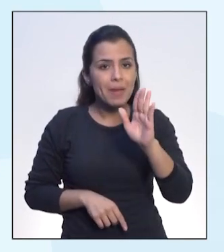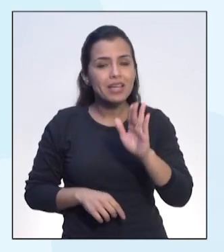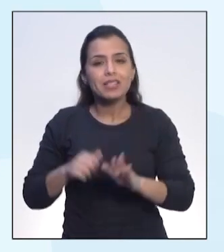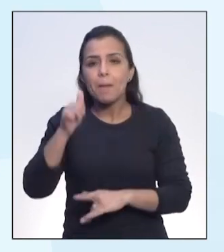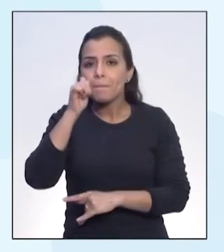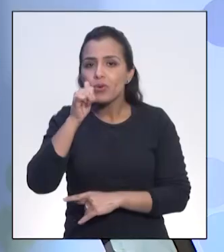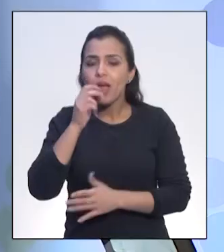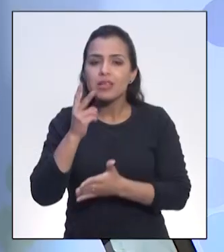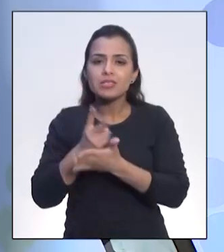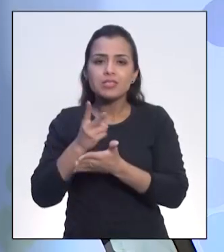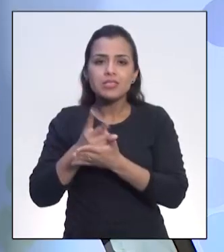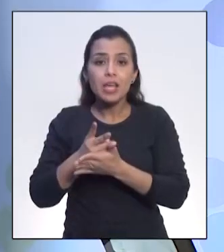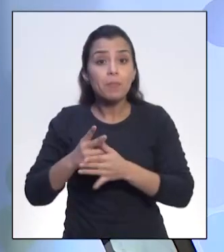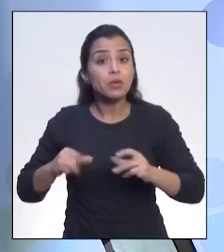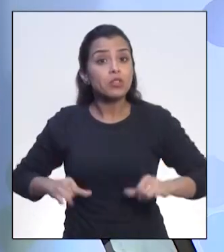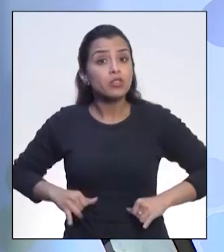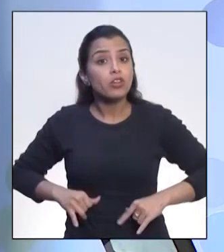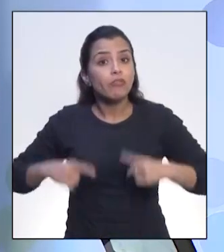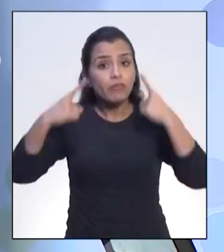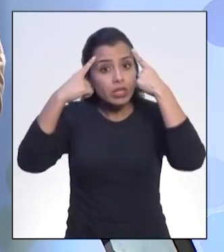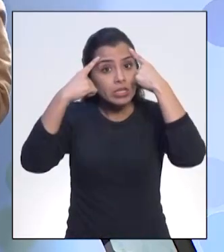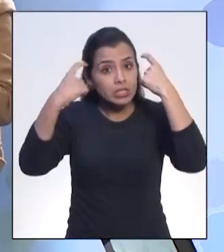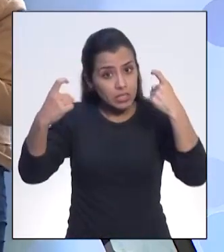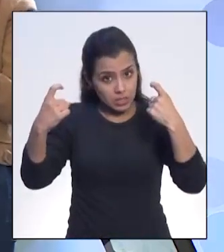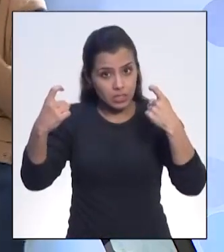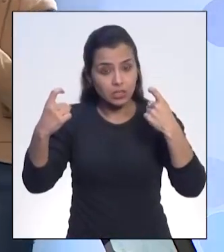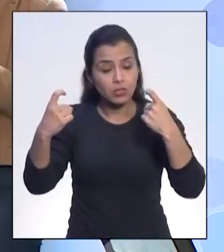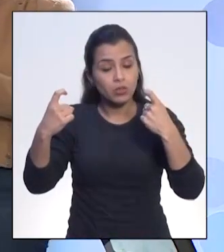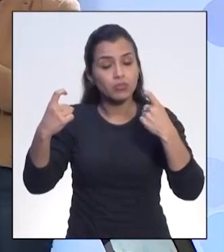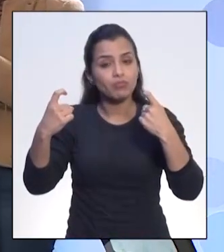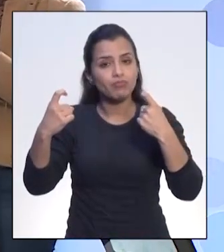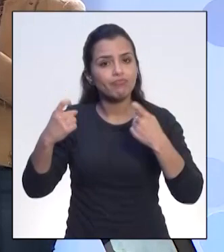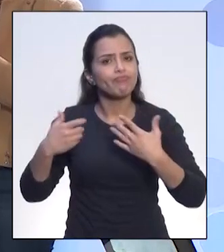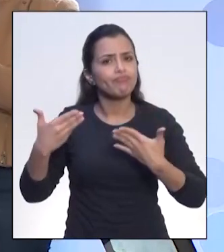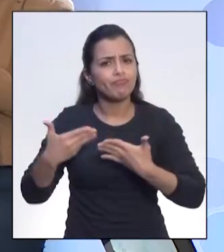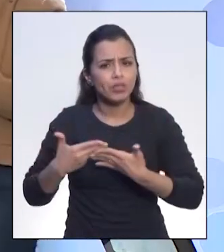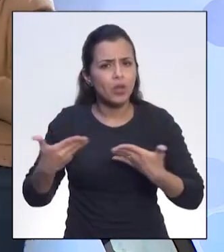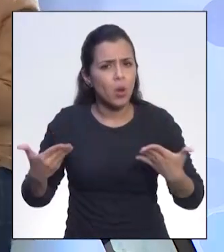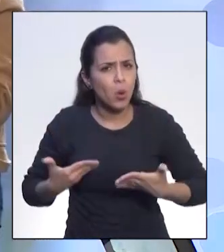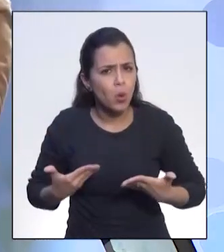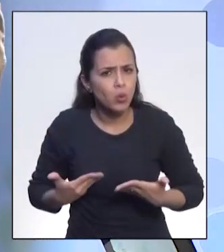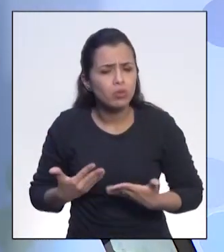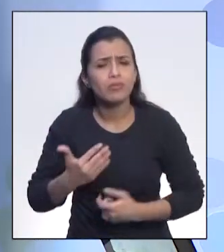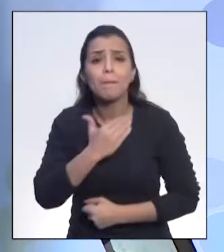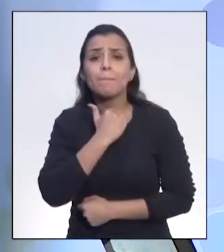são vítimas de agressividades, de violência,